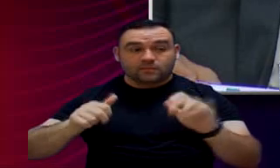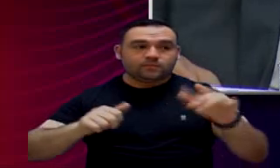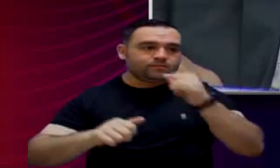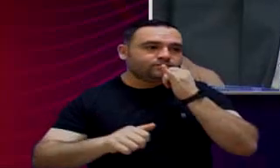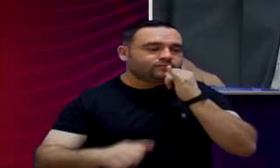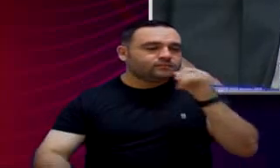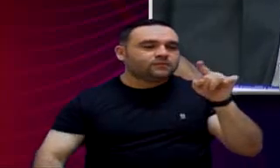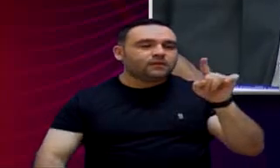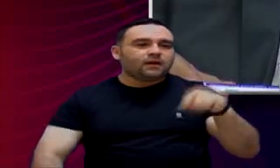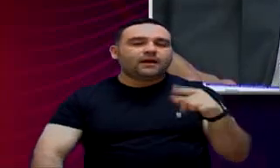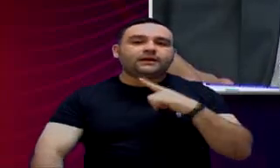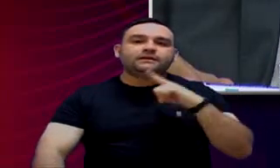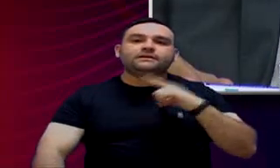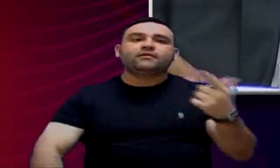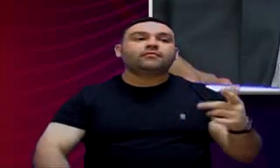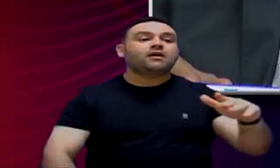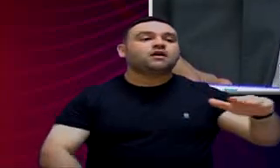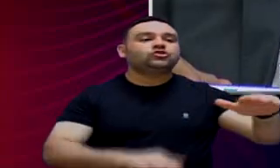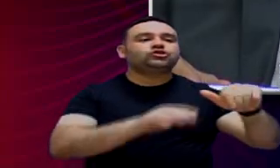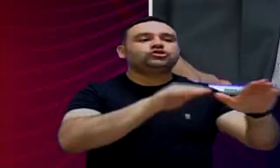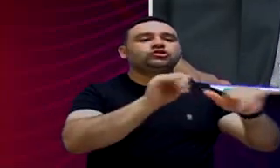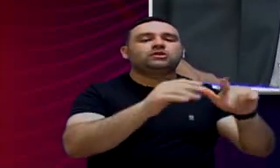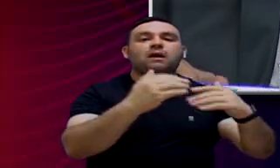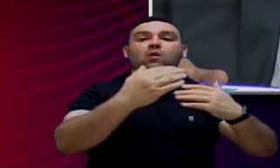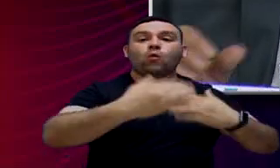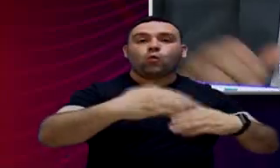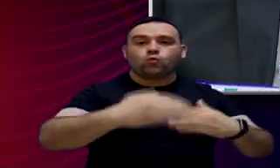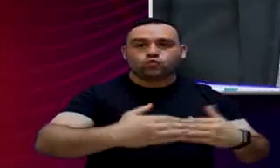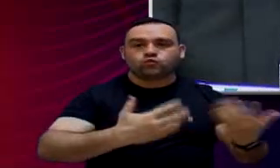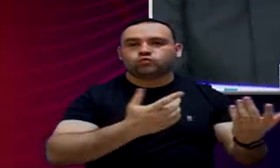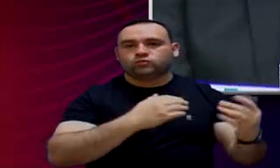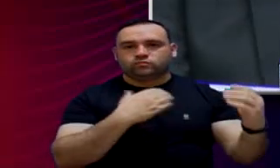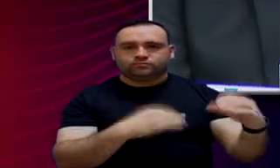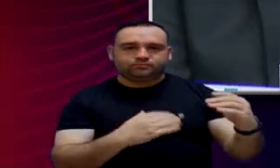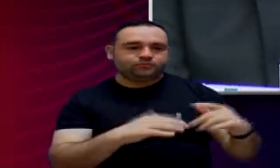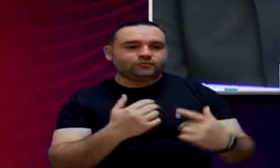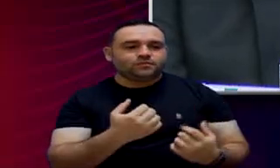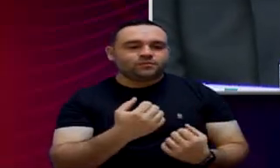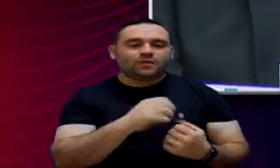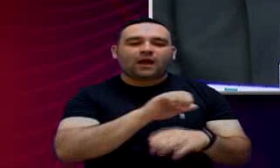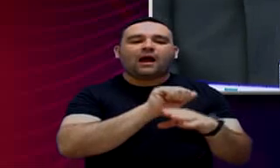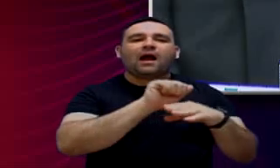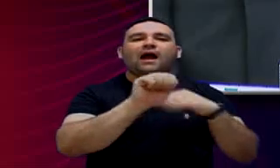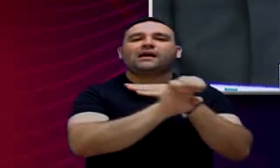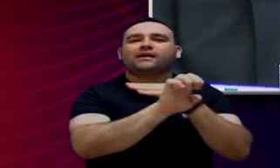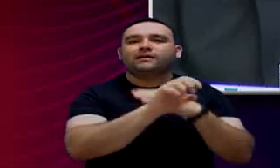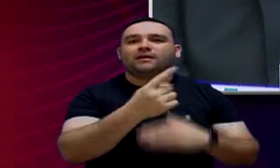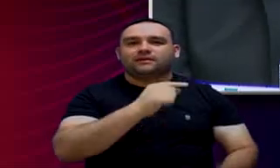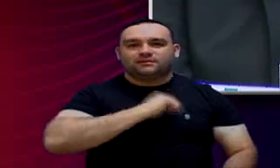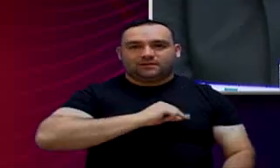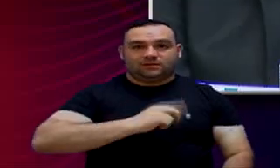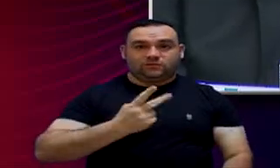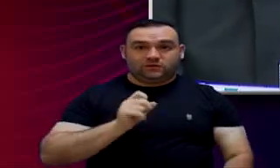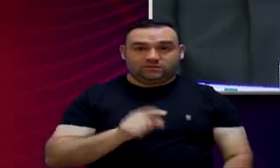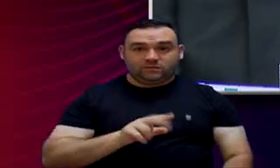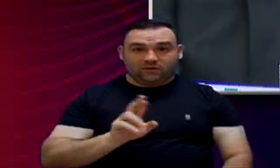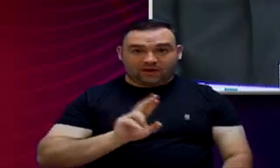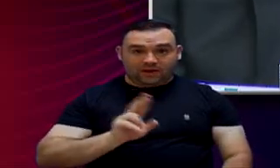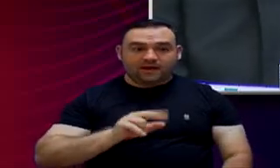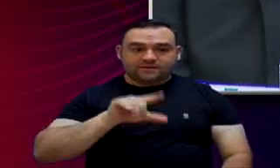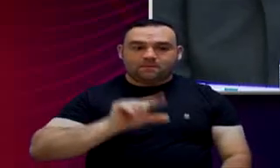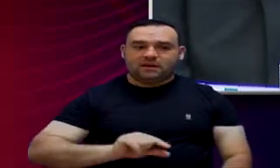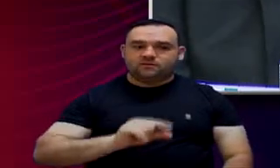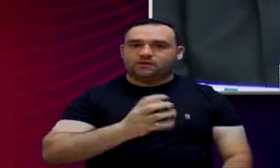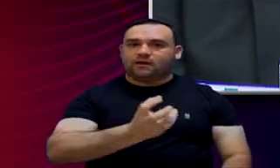quando é para chamamento de concurso público de auxiliar de educação que ganha menos de r$ 2000 por